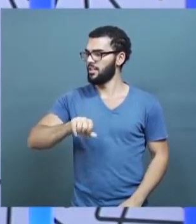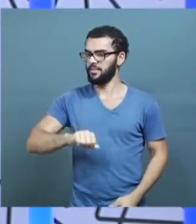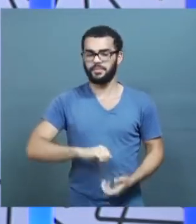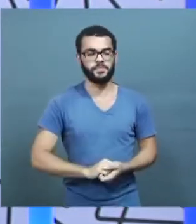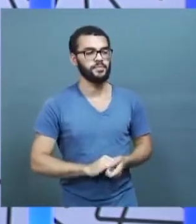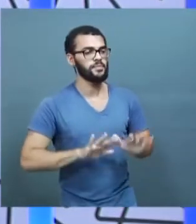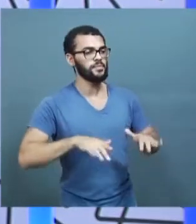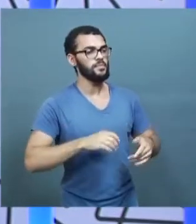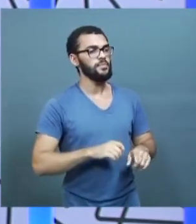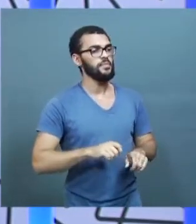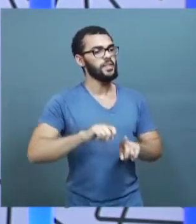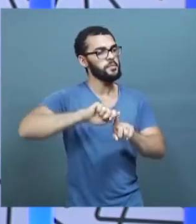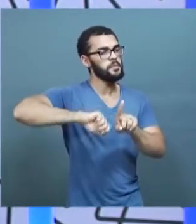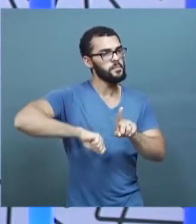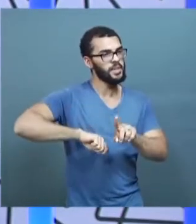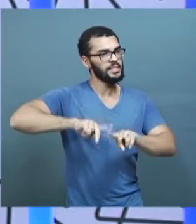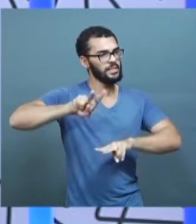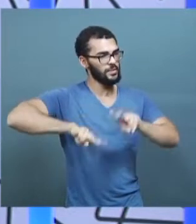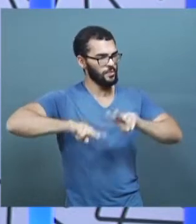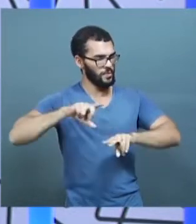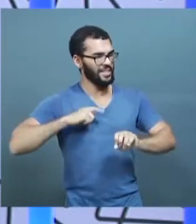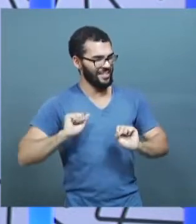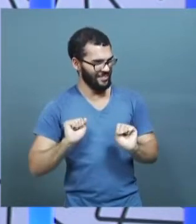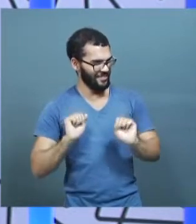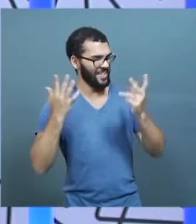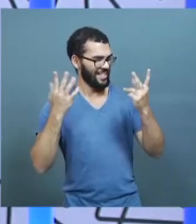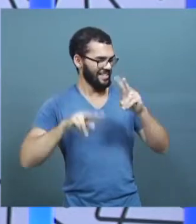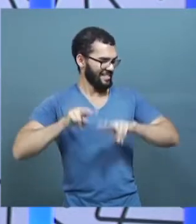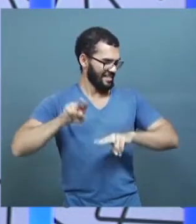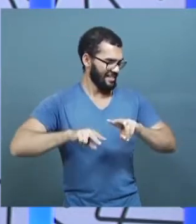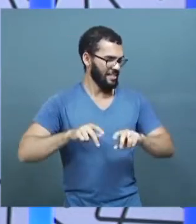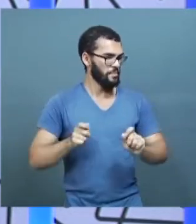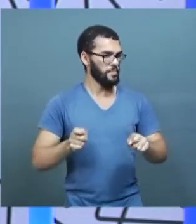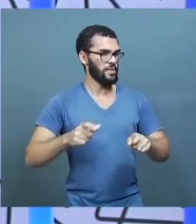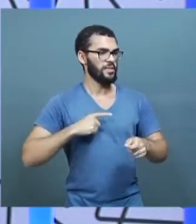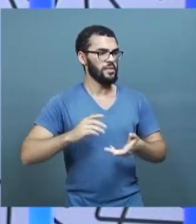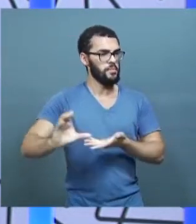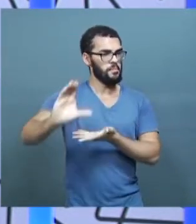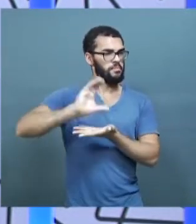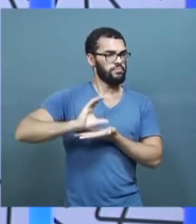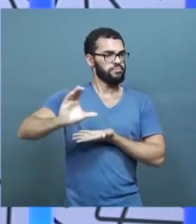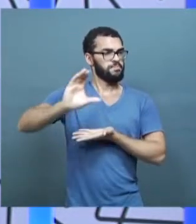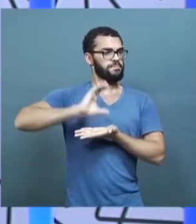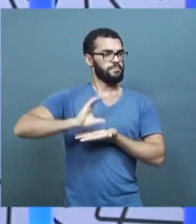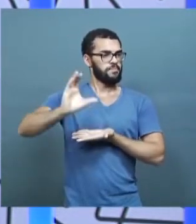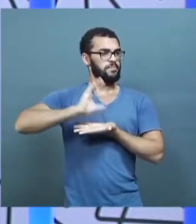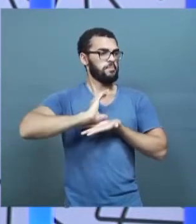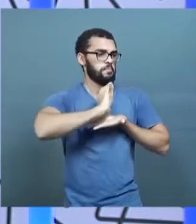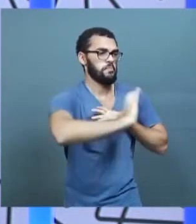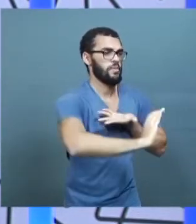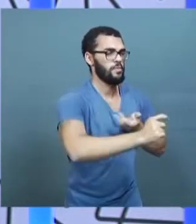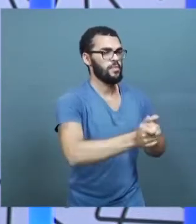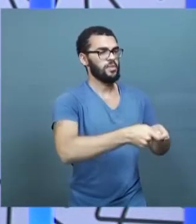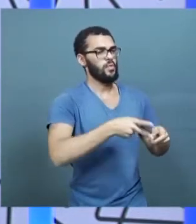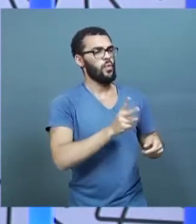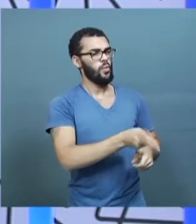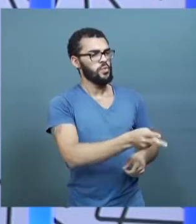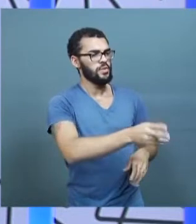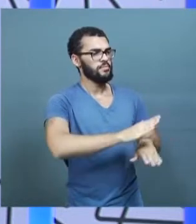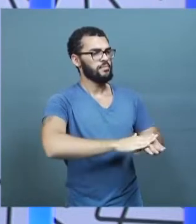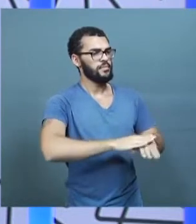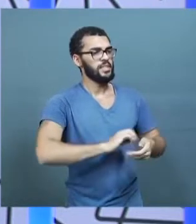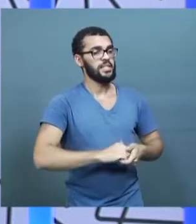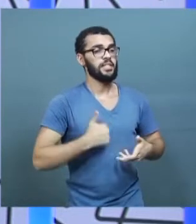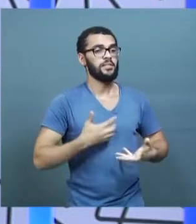festa junina que é solidária, exatamente para arrecadar recursos para que os trabalhos sociais possam continuar. E quero agradecer muito o pessoal